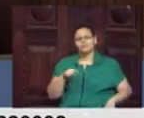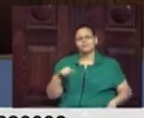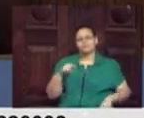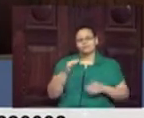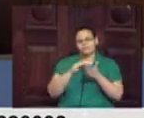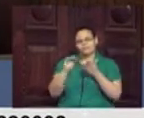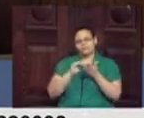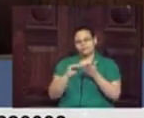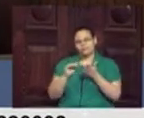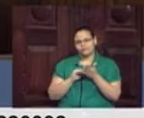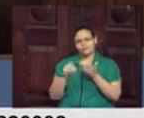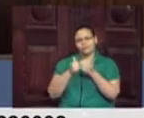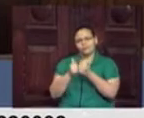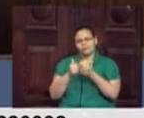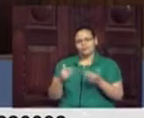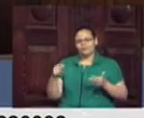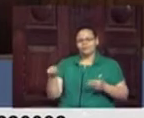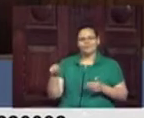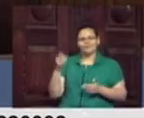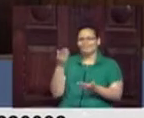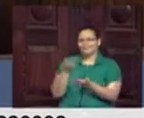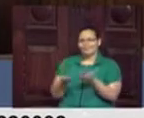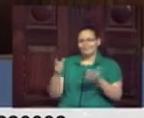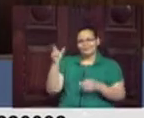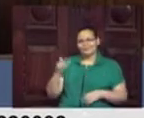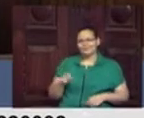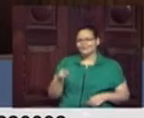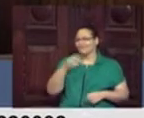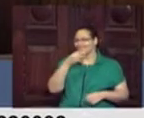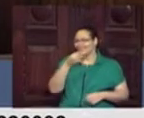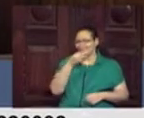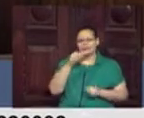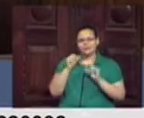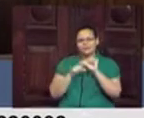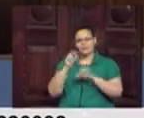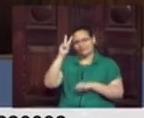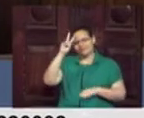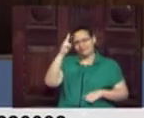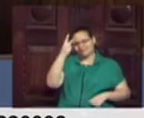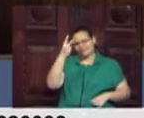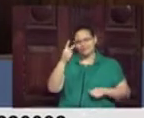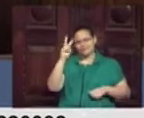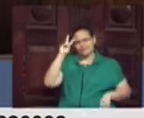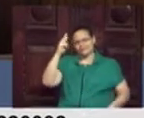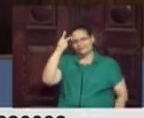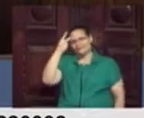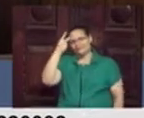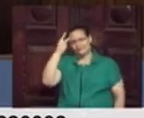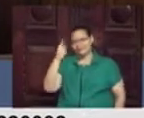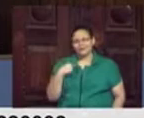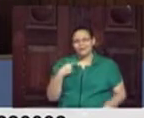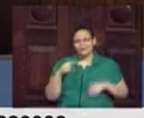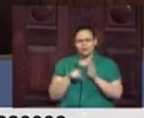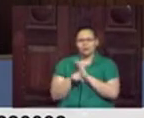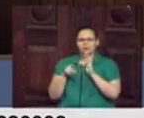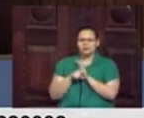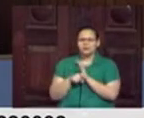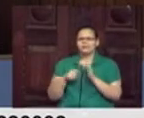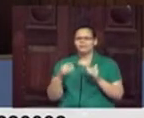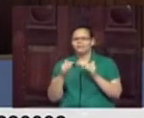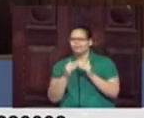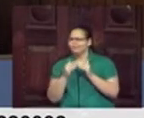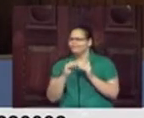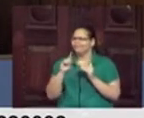sabe. Está perdido. Muda de opinião. Quando questionado concorda, depois vem uma ordem do PMDB, ele